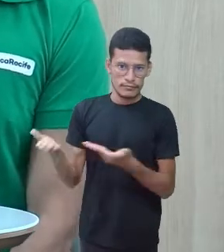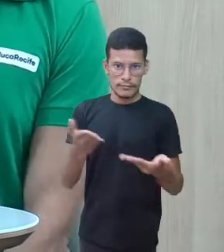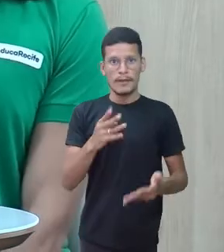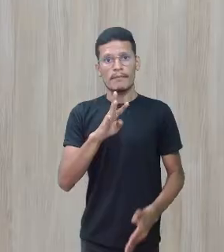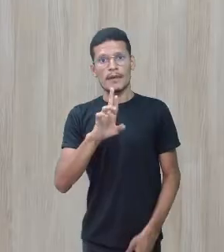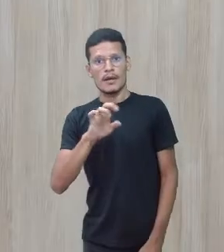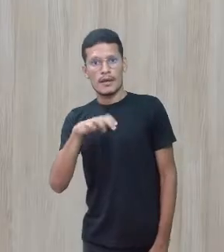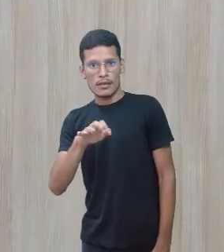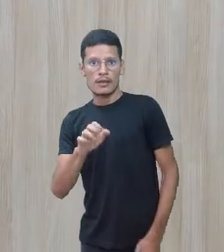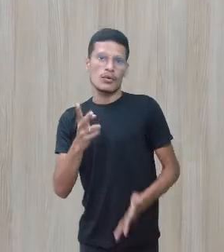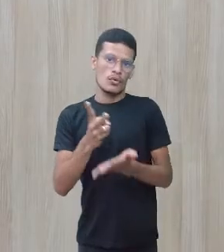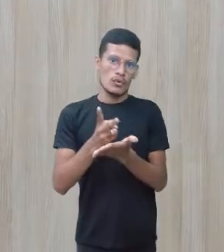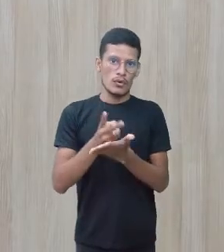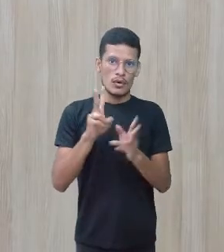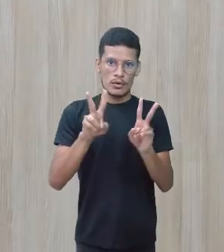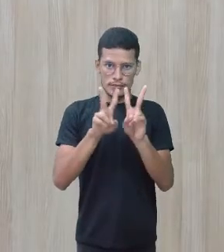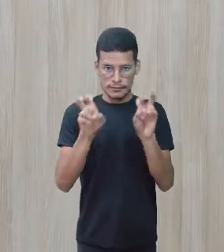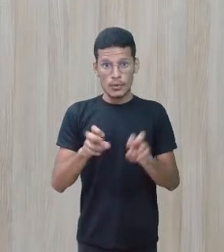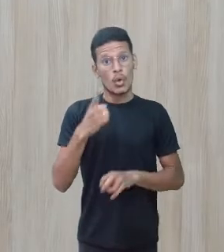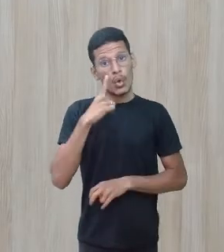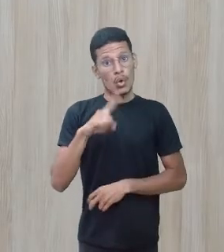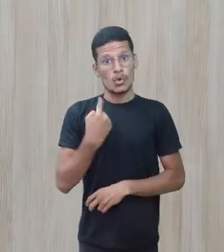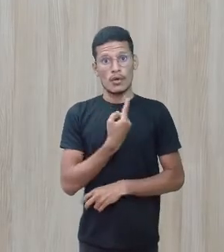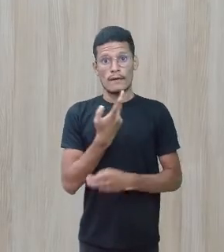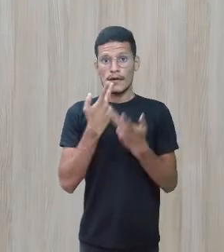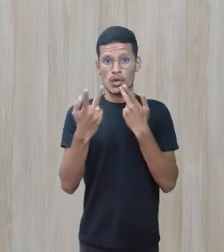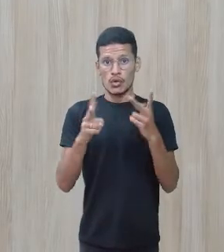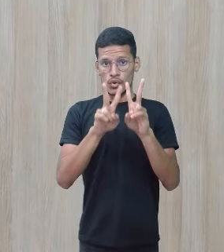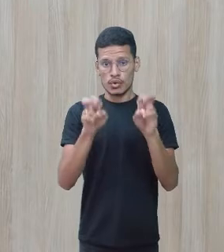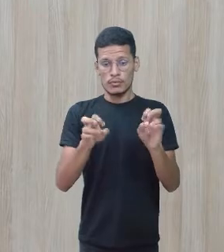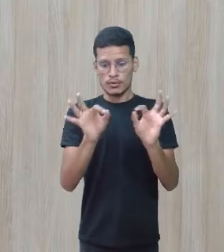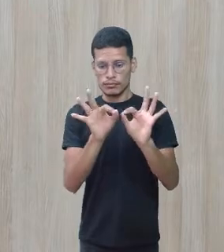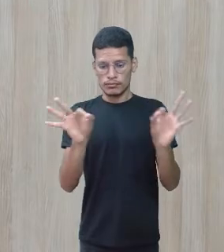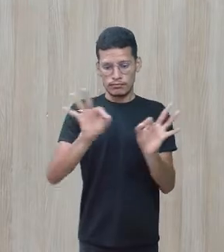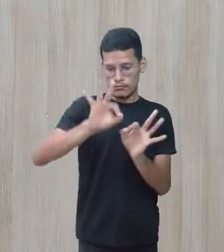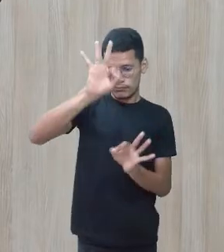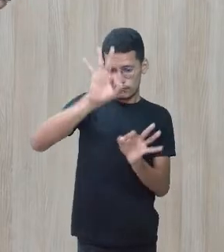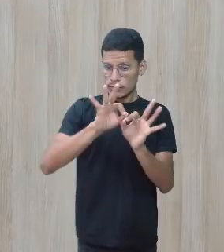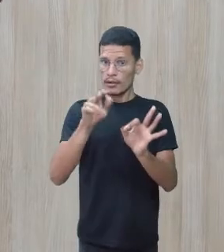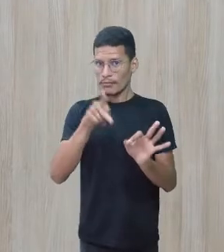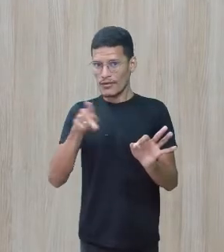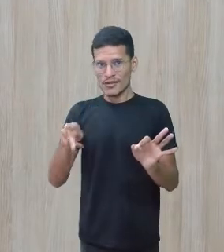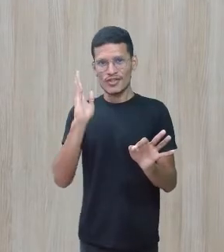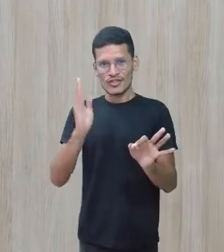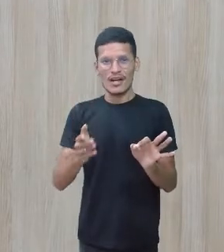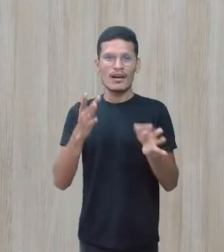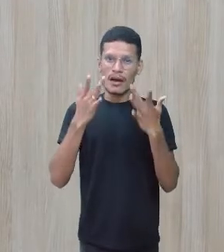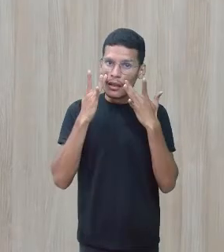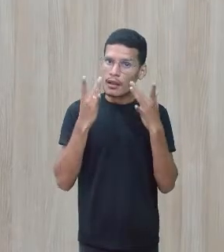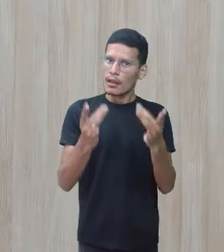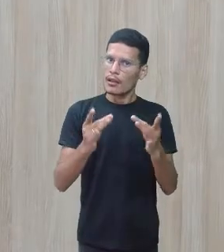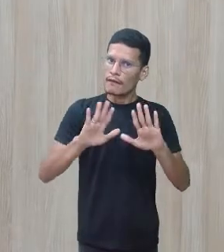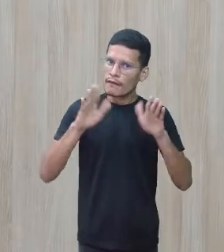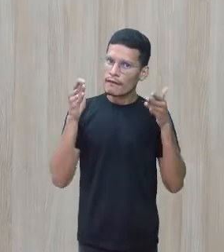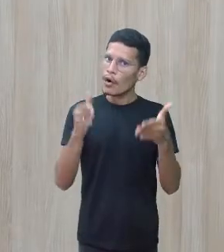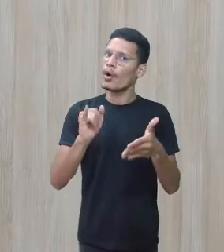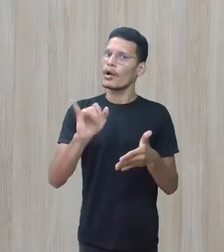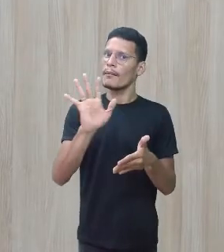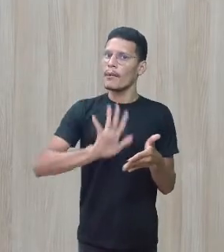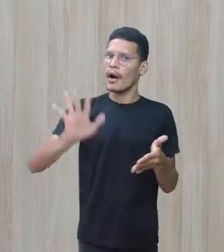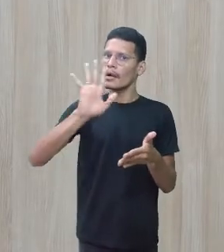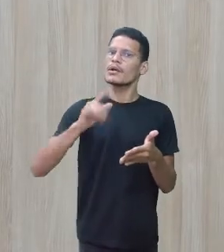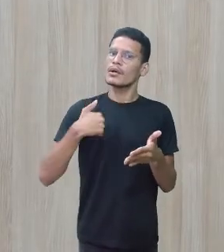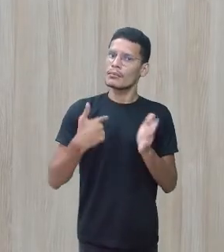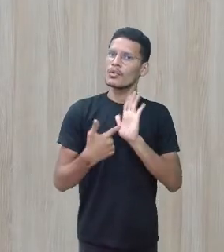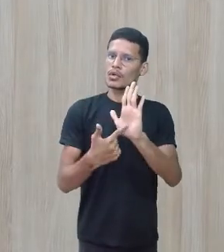assunto. Bom, gente, a gente falou sobre essa ideia de ampliar e reduzir. O professor Pedro acabou de chamar a atenção sobre aquelas imagens que eu estava